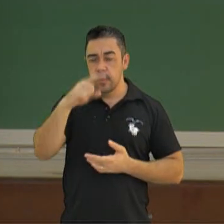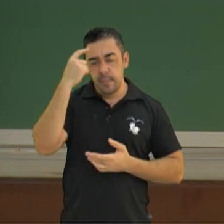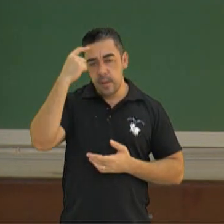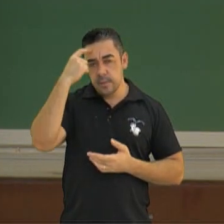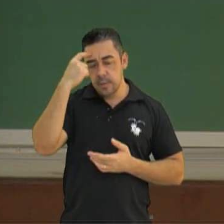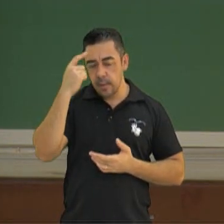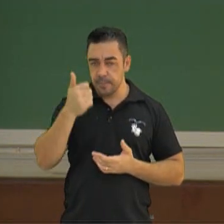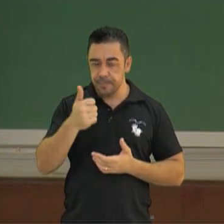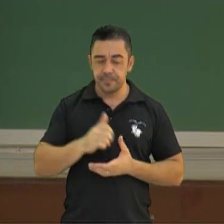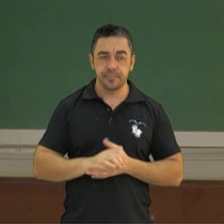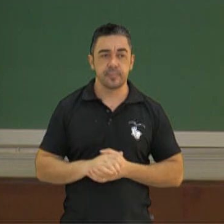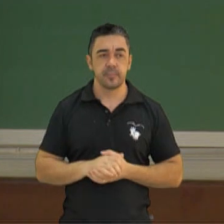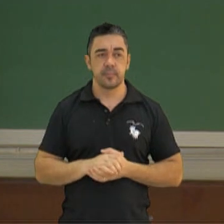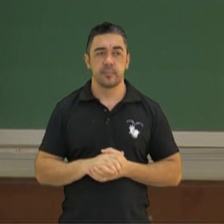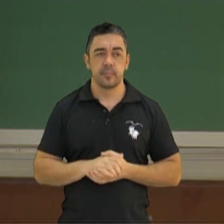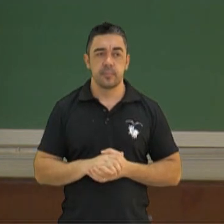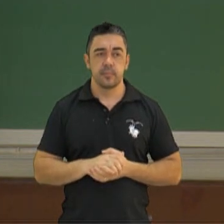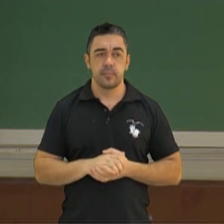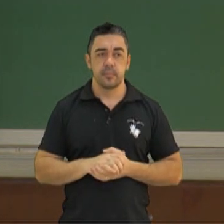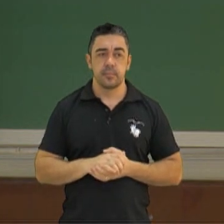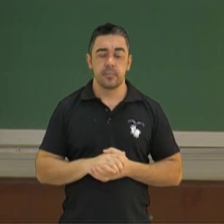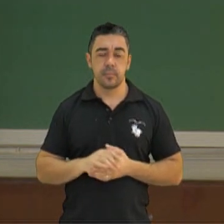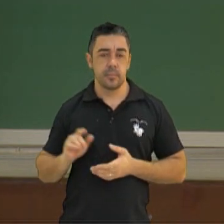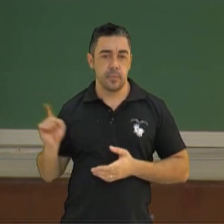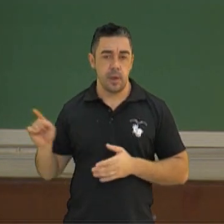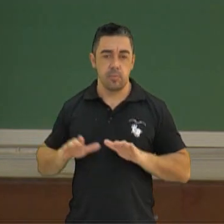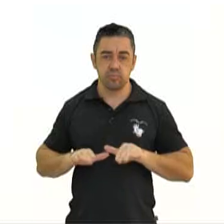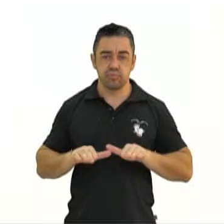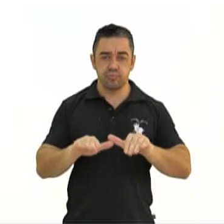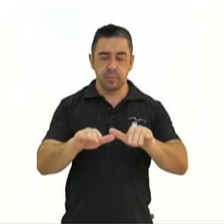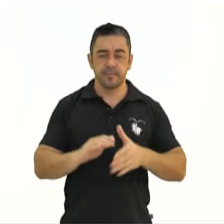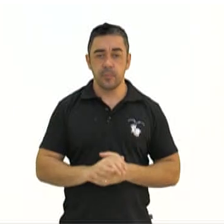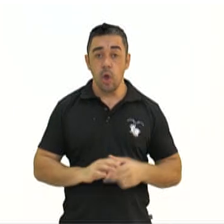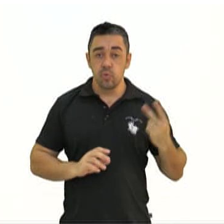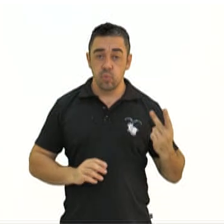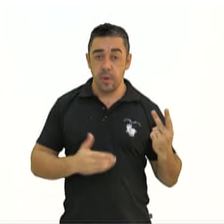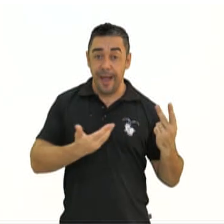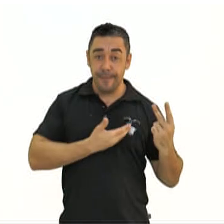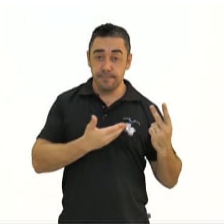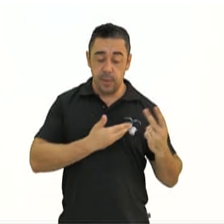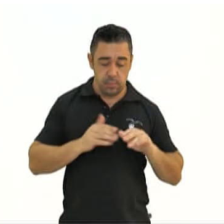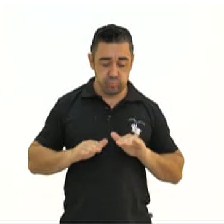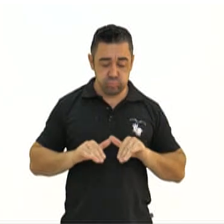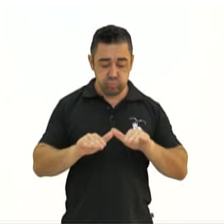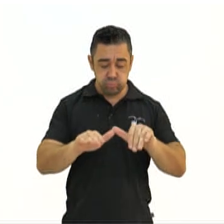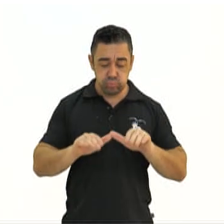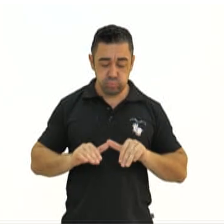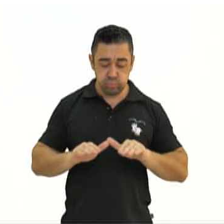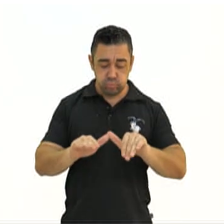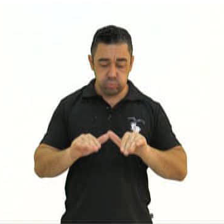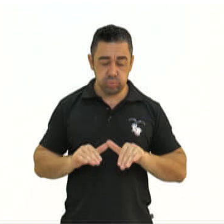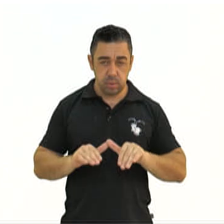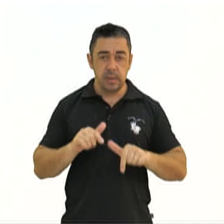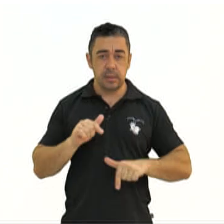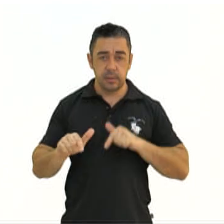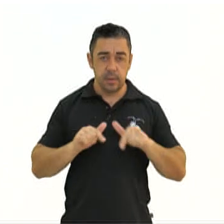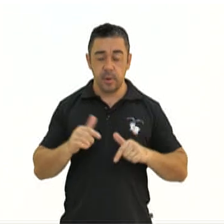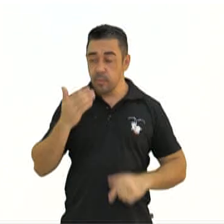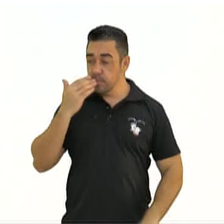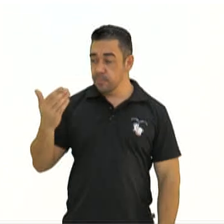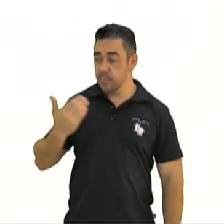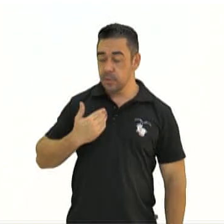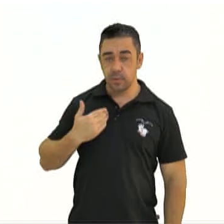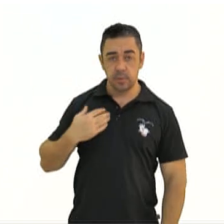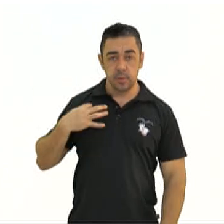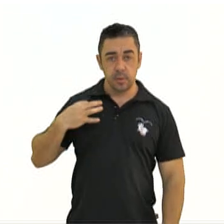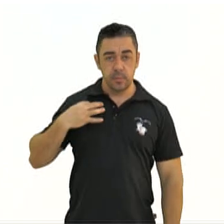vocês. Pensa aí. A questão aqui é de costuras. Ó. 2 amigas costureiras confeccionam um pedido de camisetas